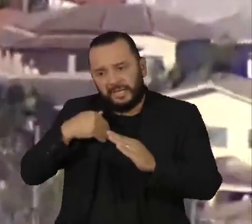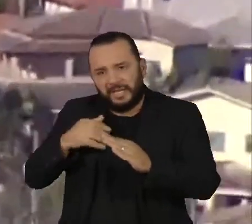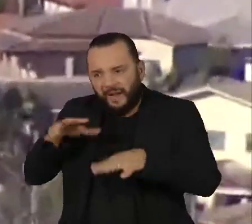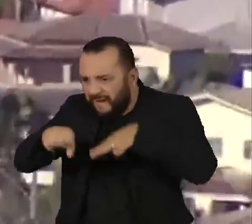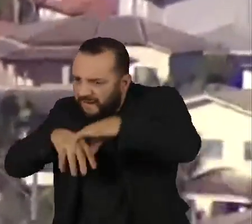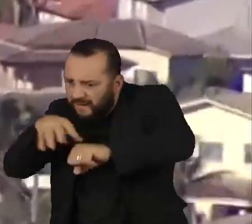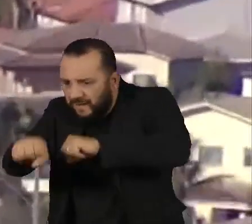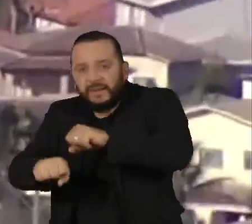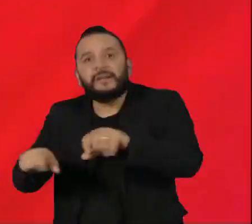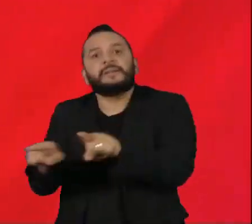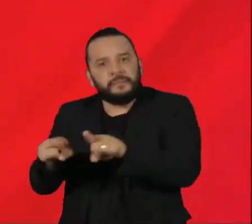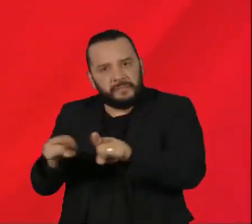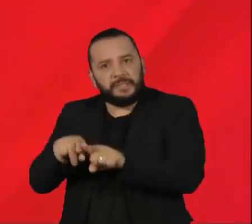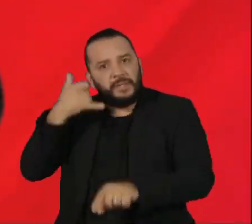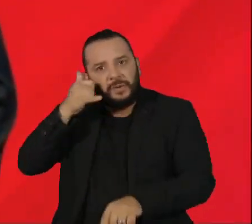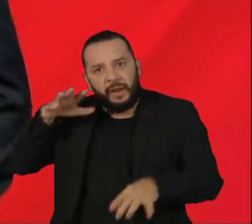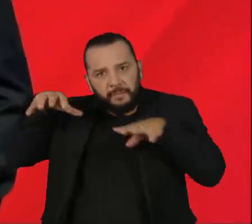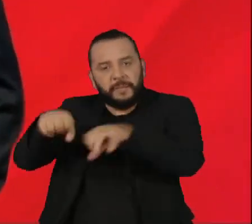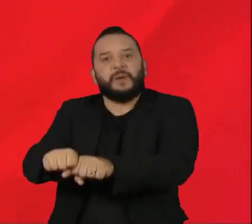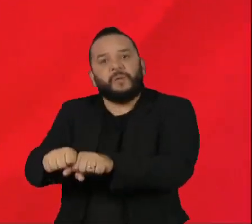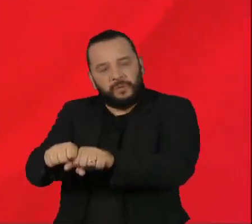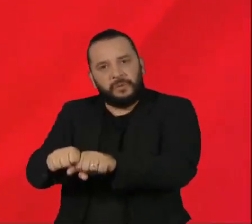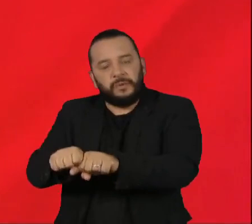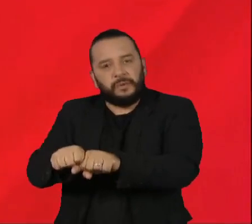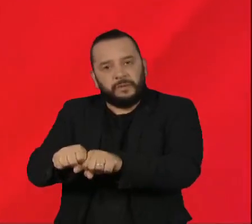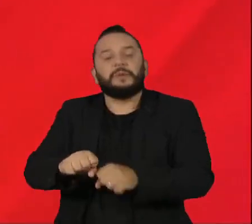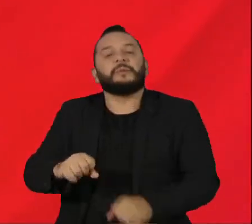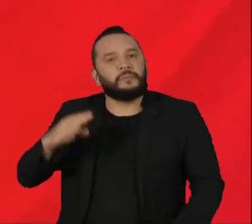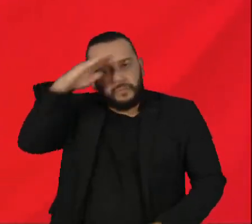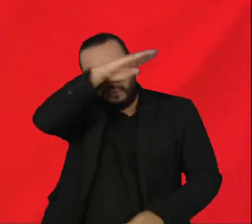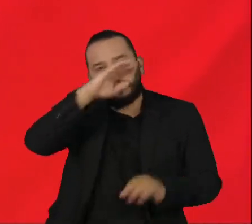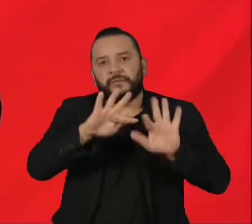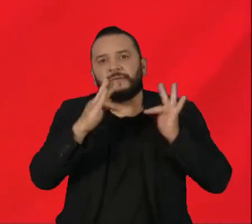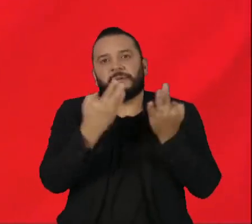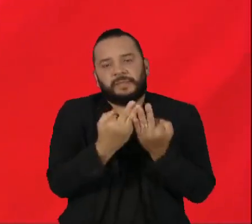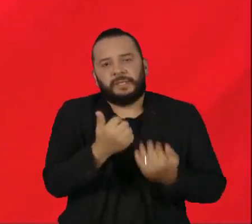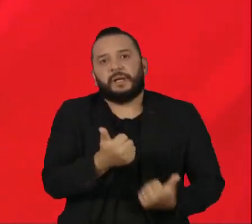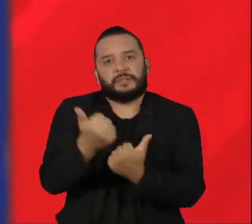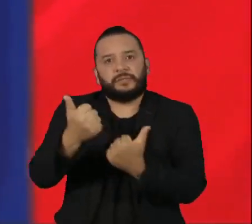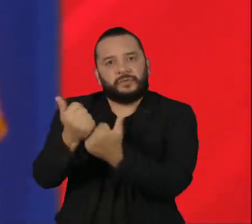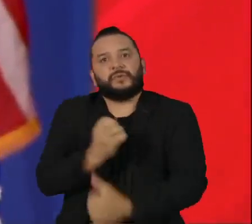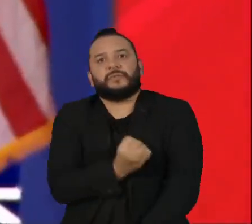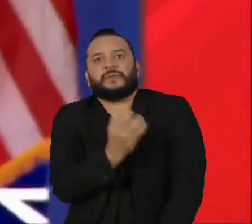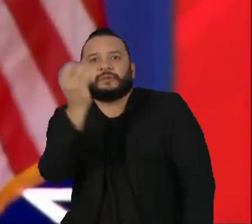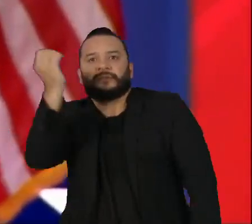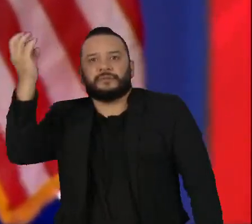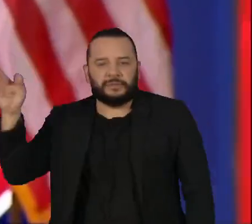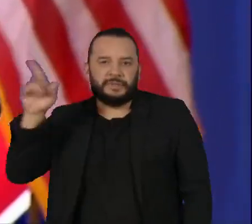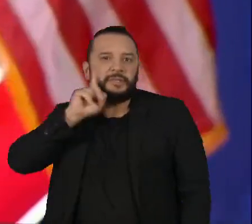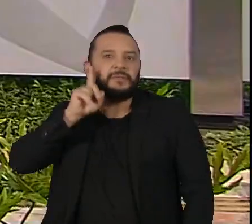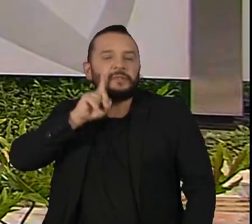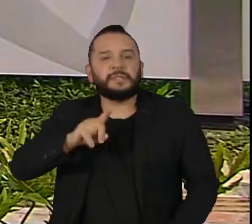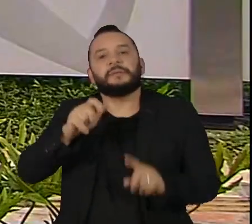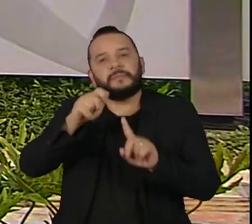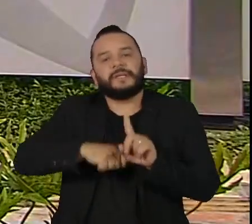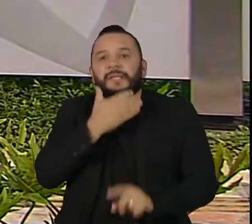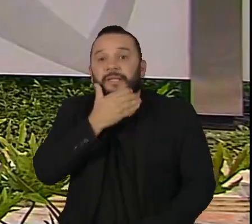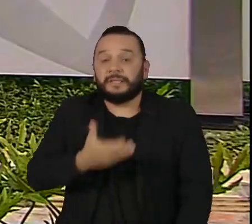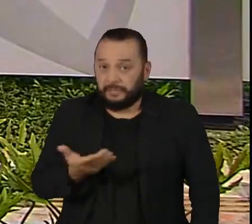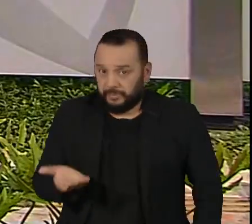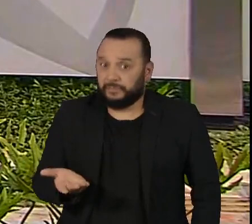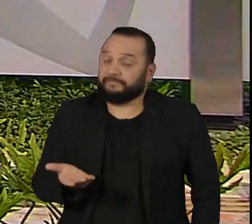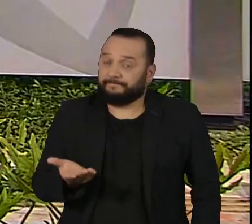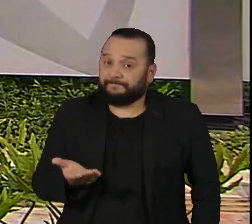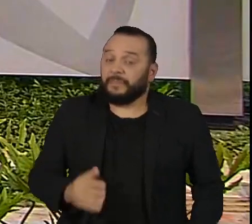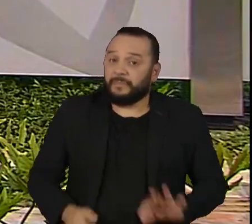celular dele foi apreendido bolsonaro familiares e assessores viajaram para os Estados Unidos no final de dezembro nos últimos dias